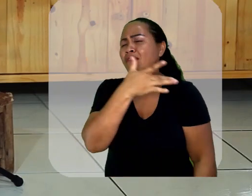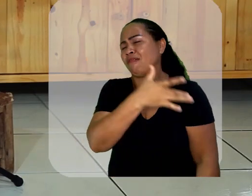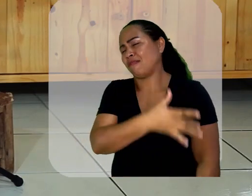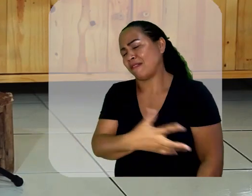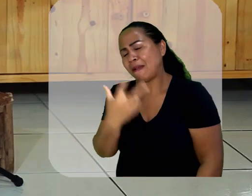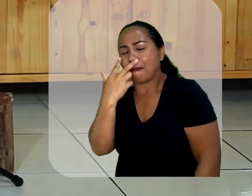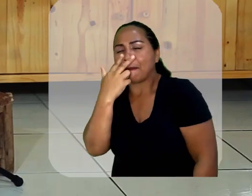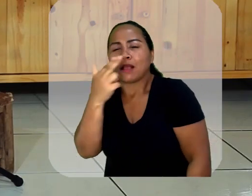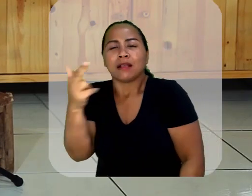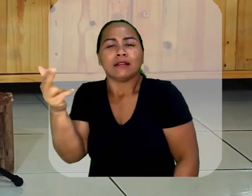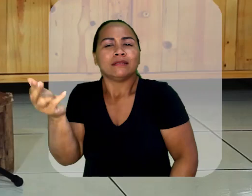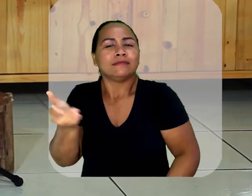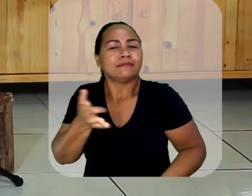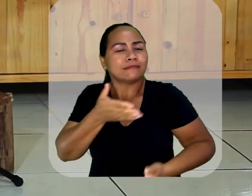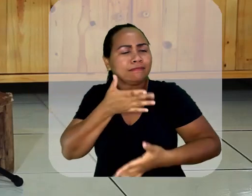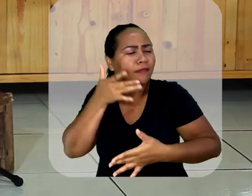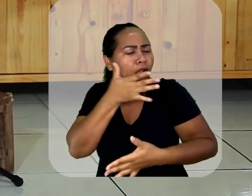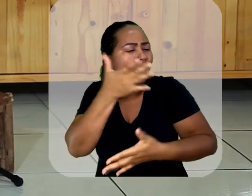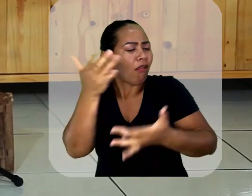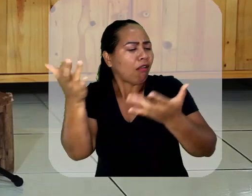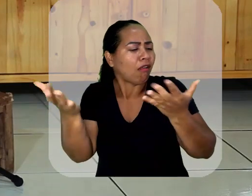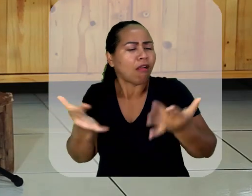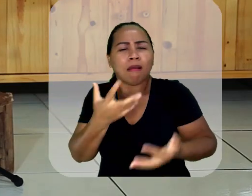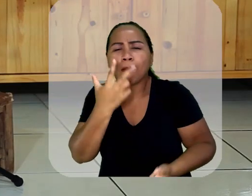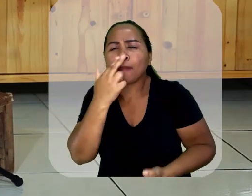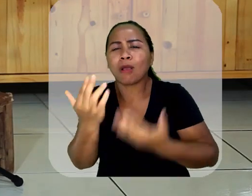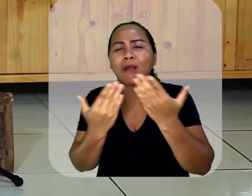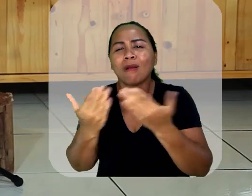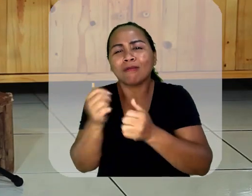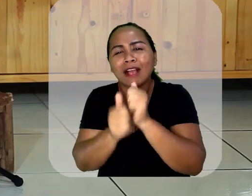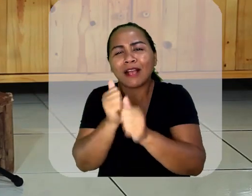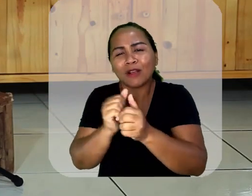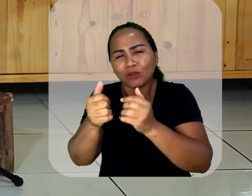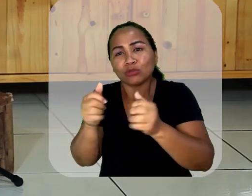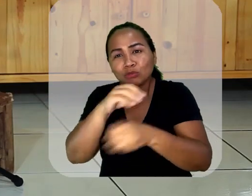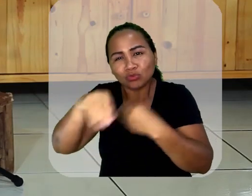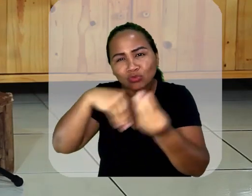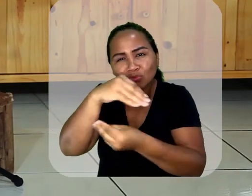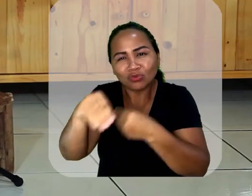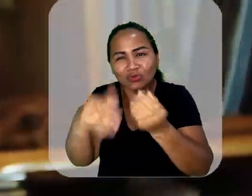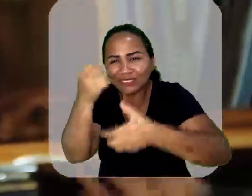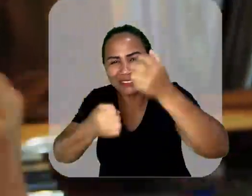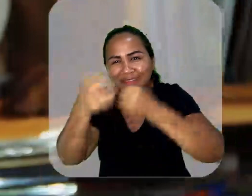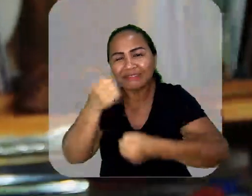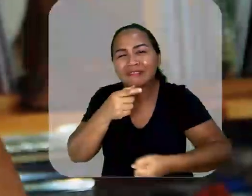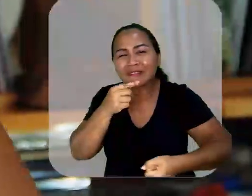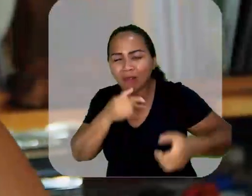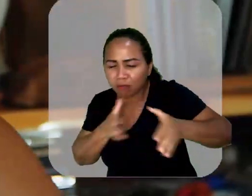é um puro gosto de um bom arroz de leite, Rio Grande em